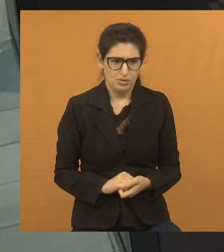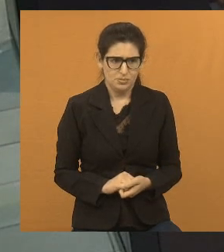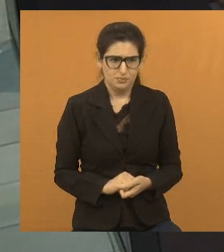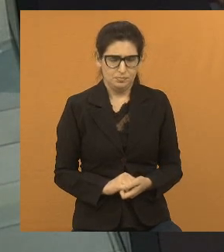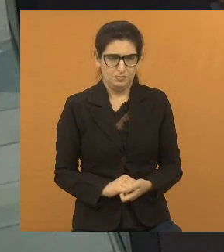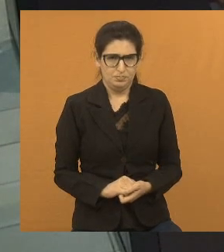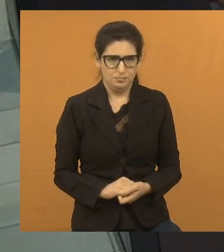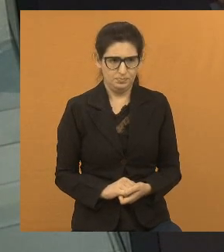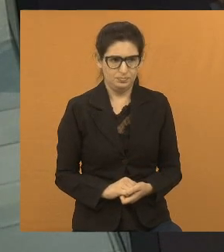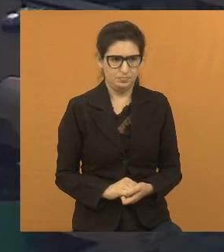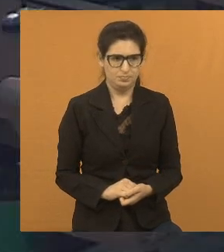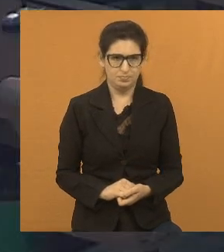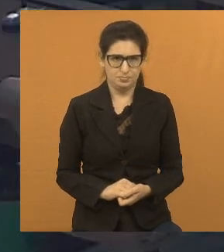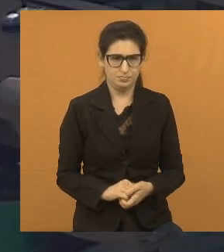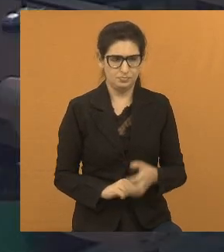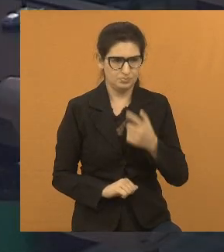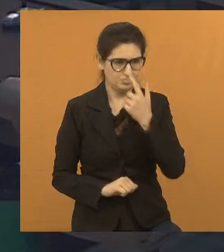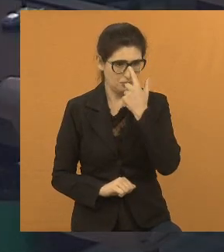Alô?